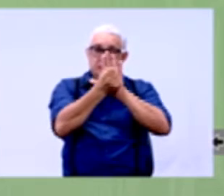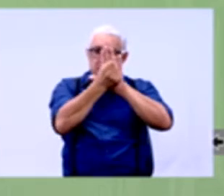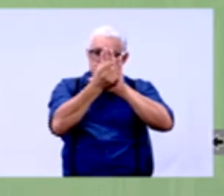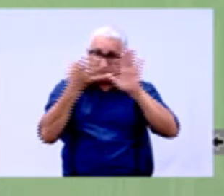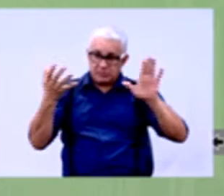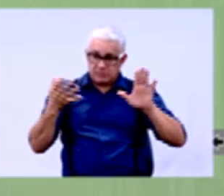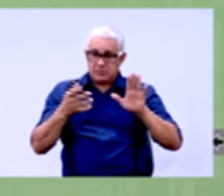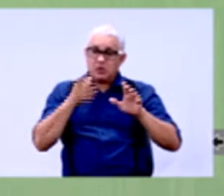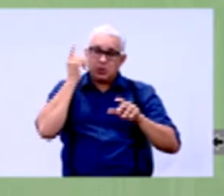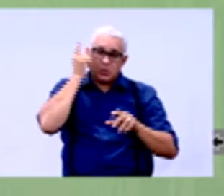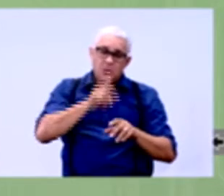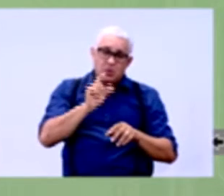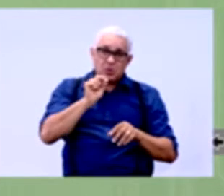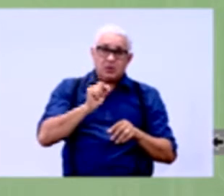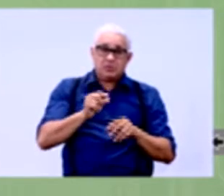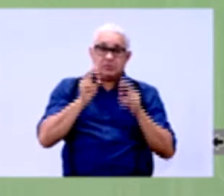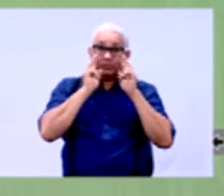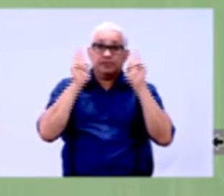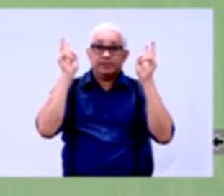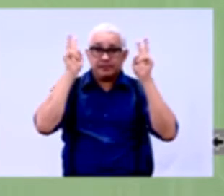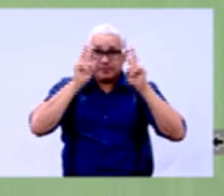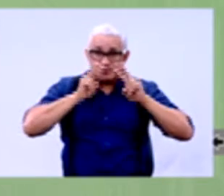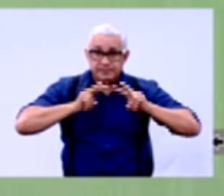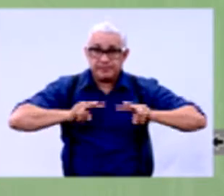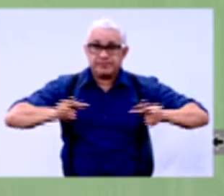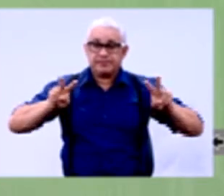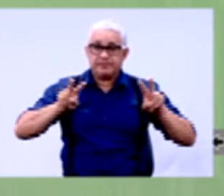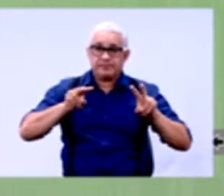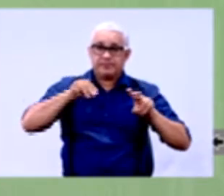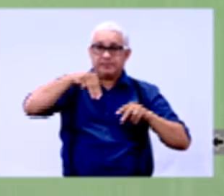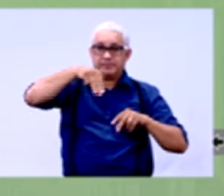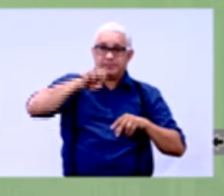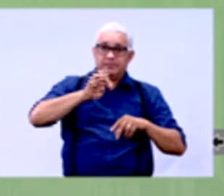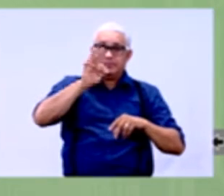ela consegue ver esse